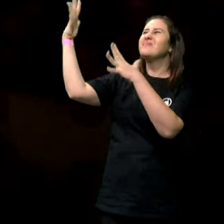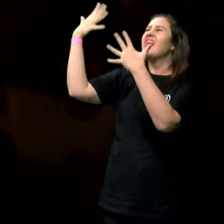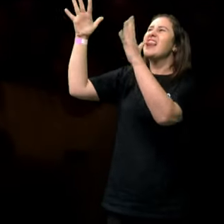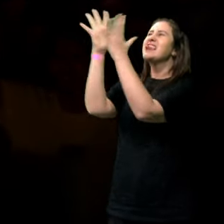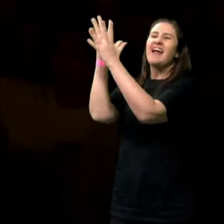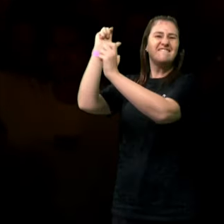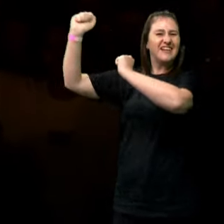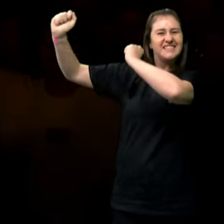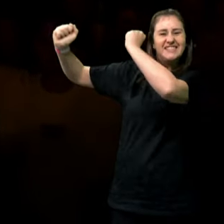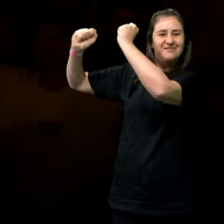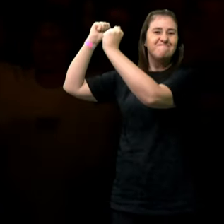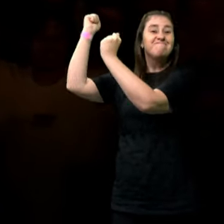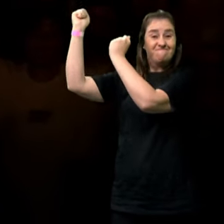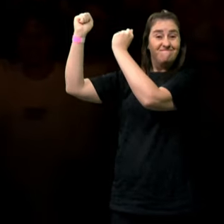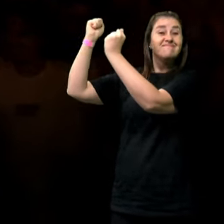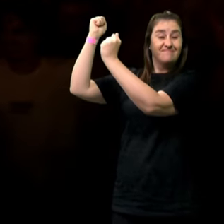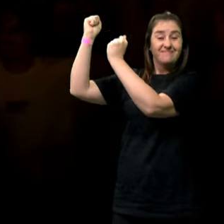aleluia